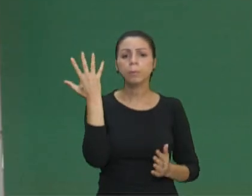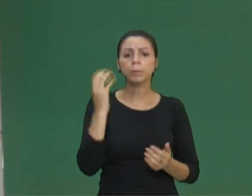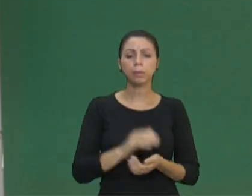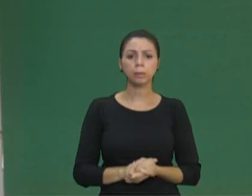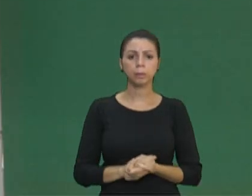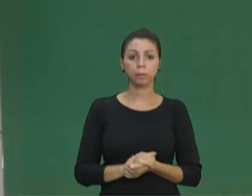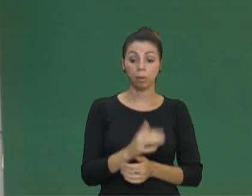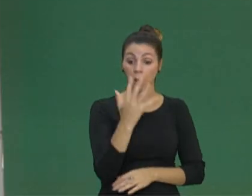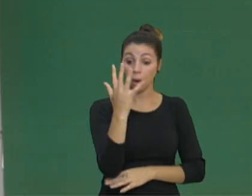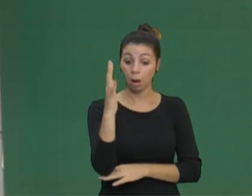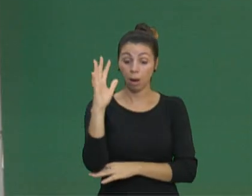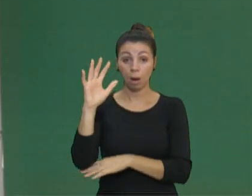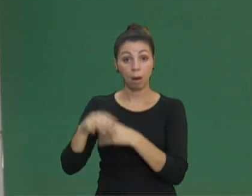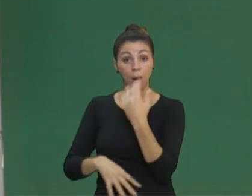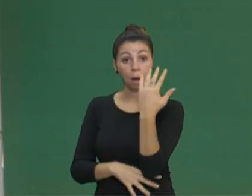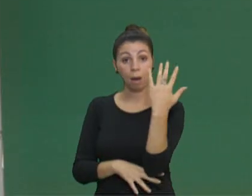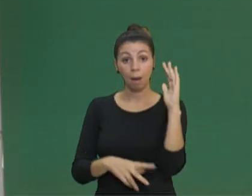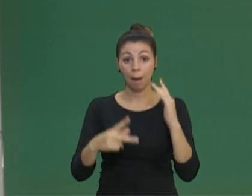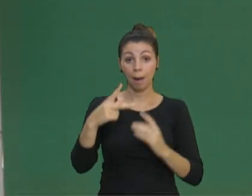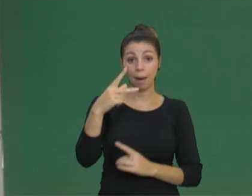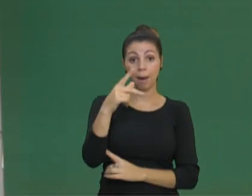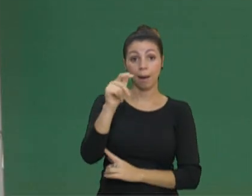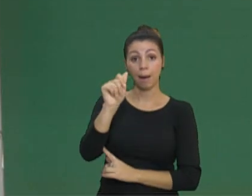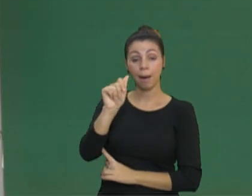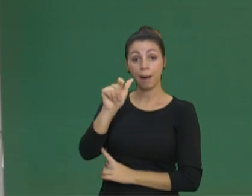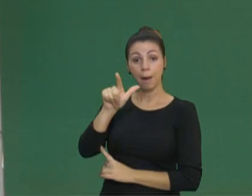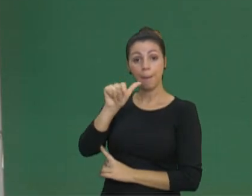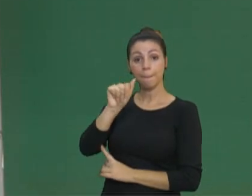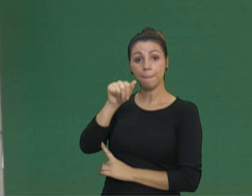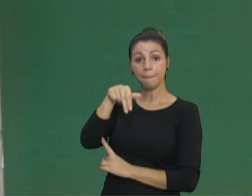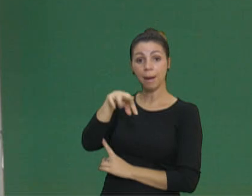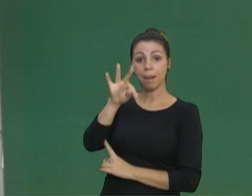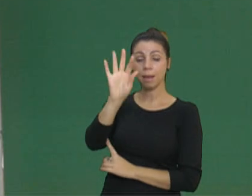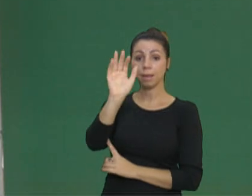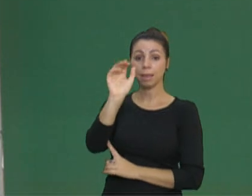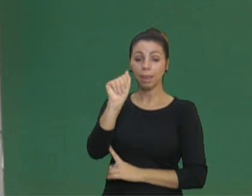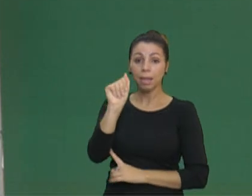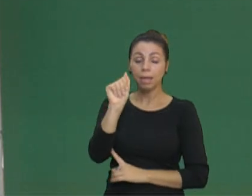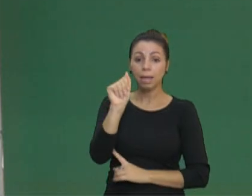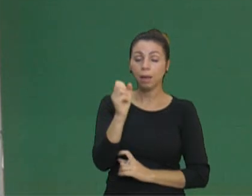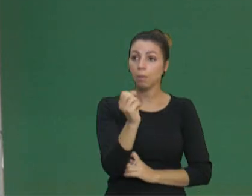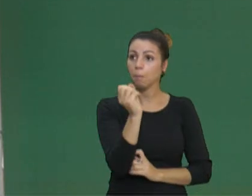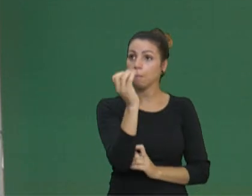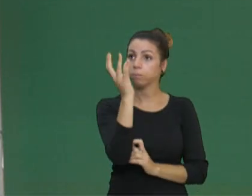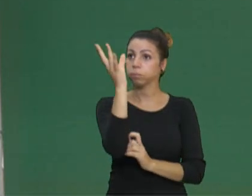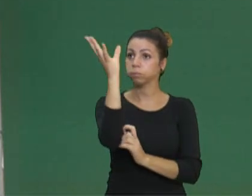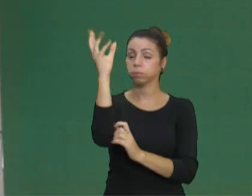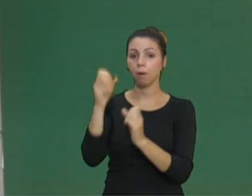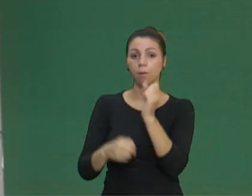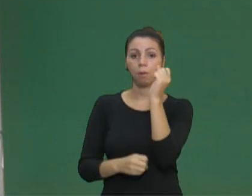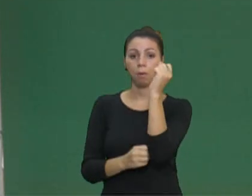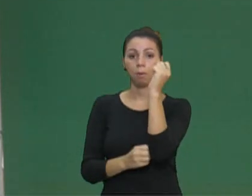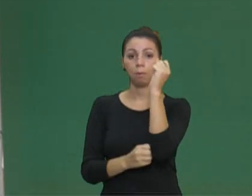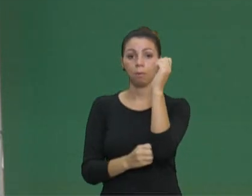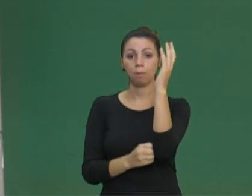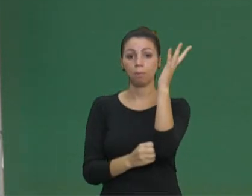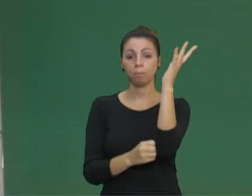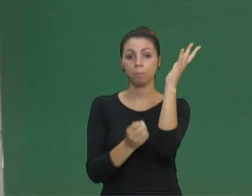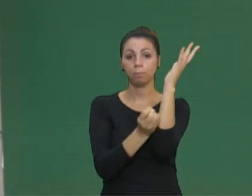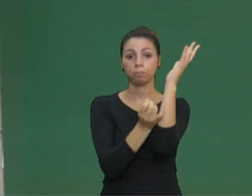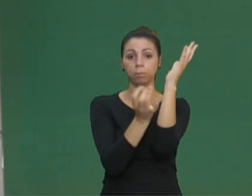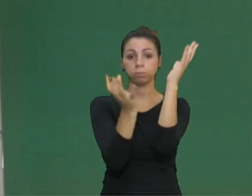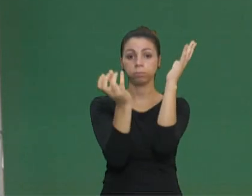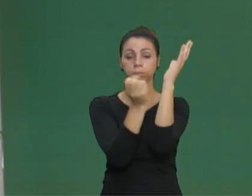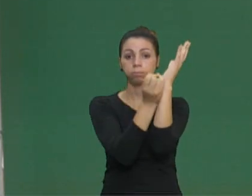plantas, elas liberam vapor de água na nossa atmosfera. Isso faz com que a atmosfera fique